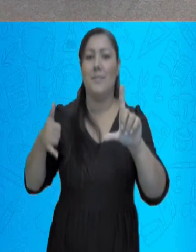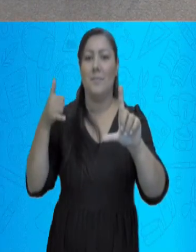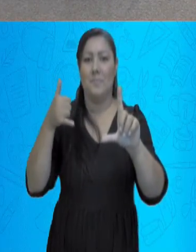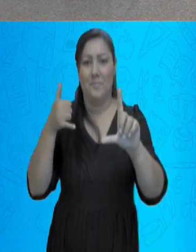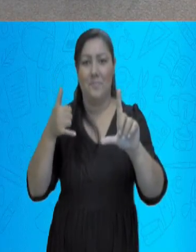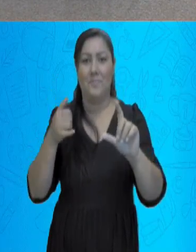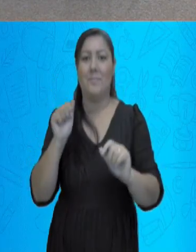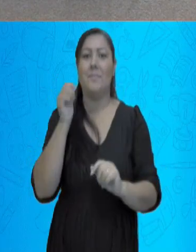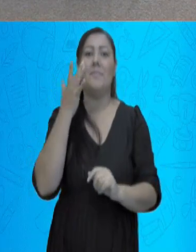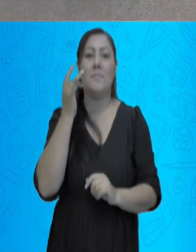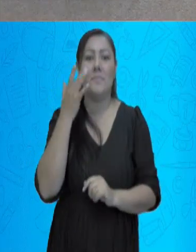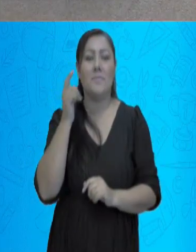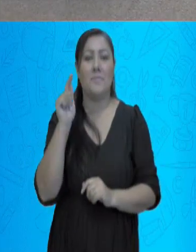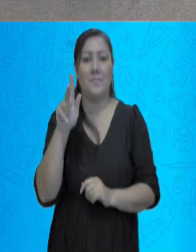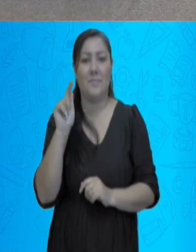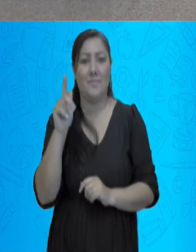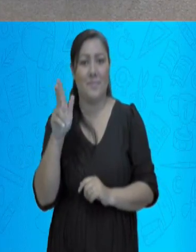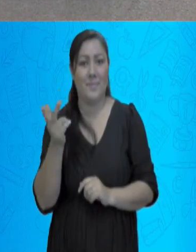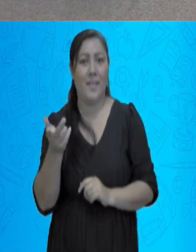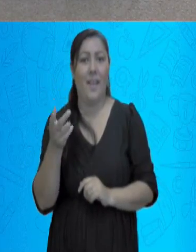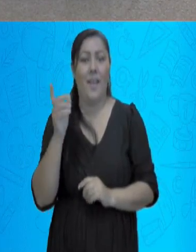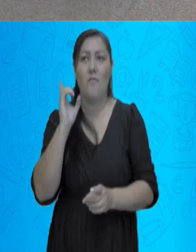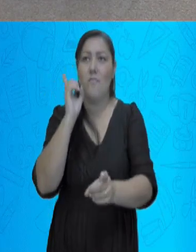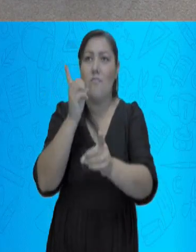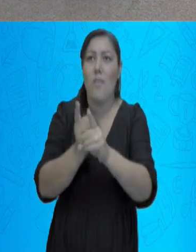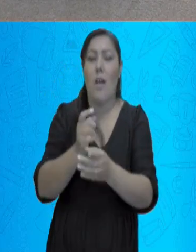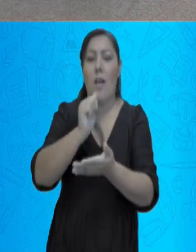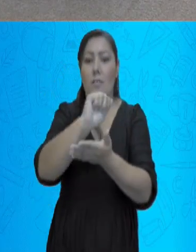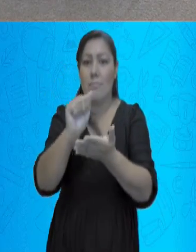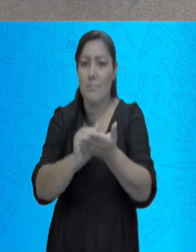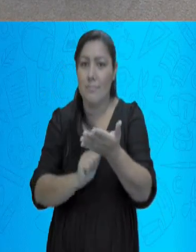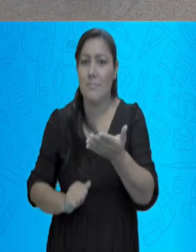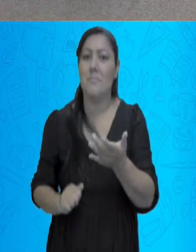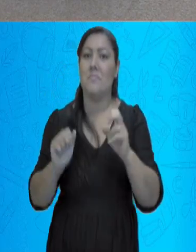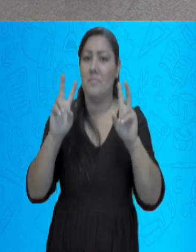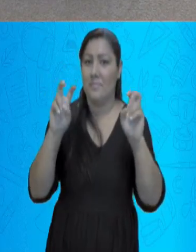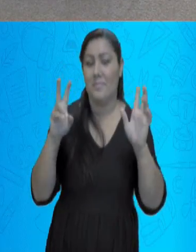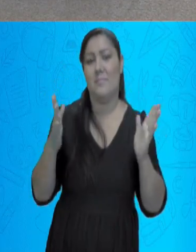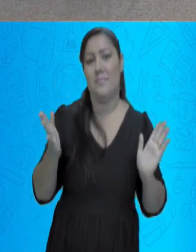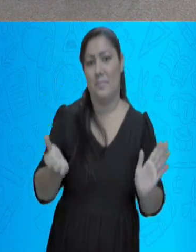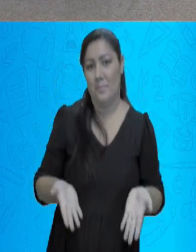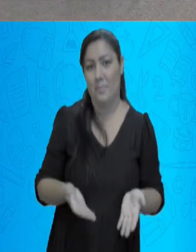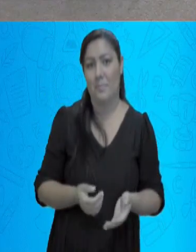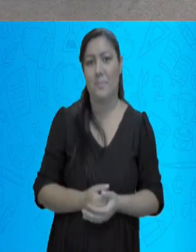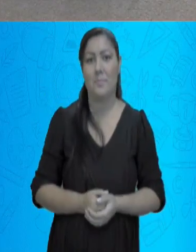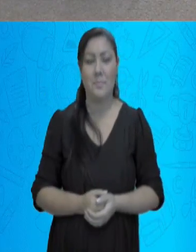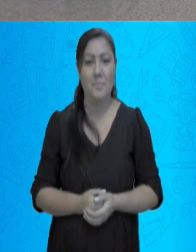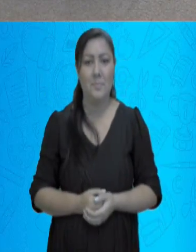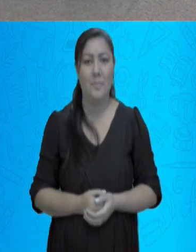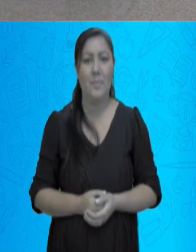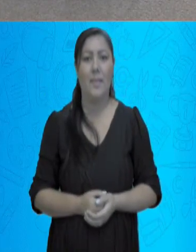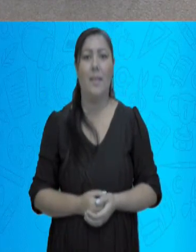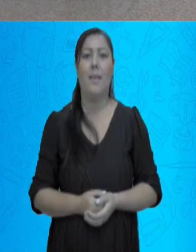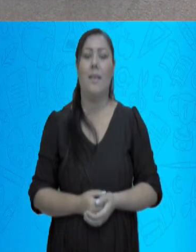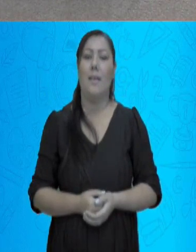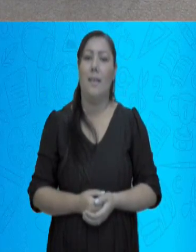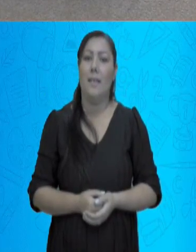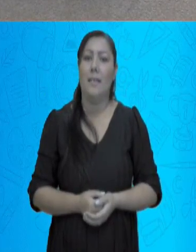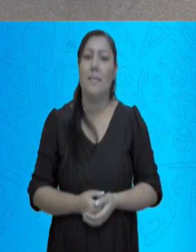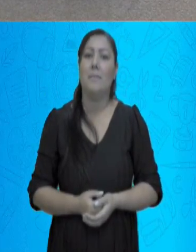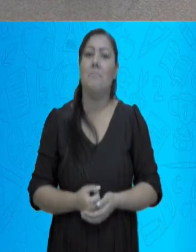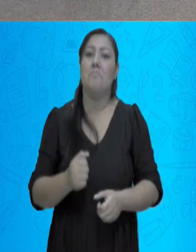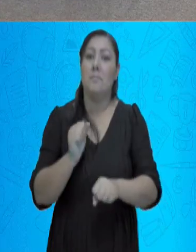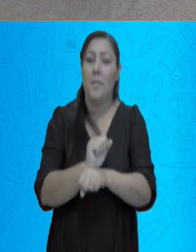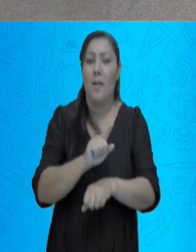smedgv.com/aluno. Lá vocês encontrarão atividades sobre esse tema estudado na aula de hoje. Espero ter contribuído com o seu